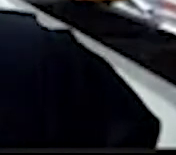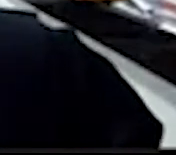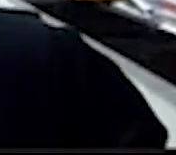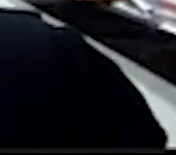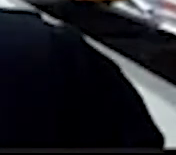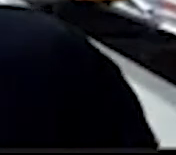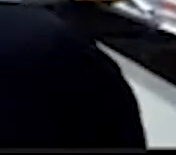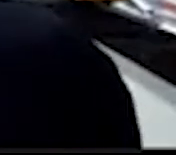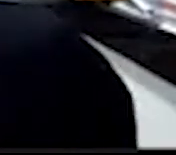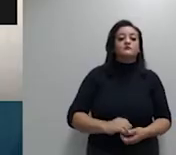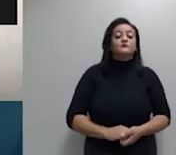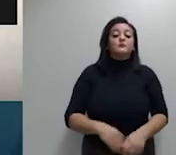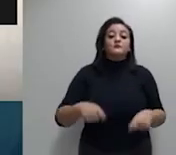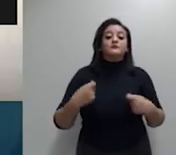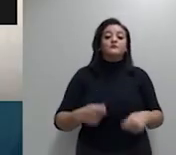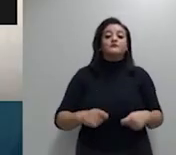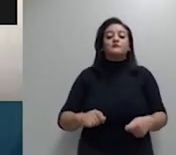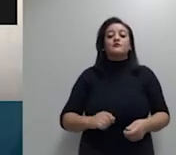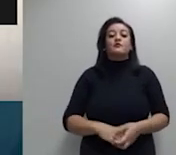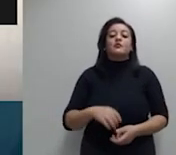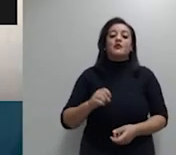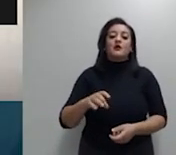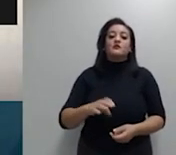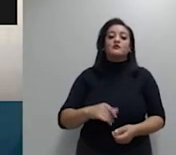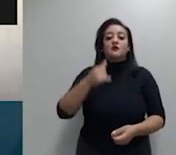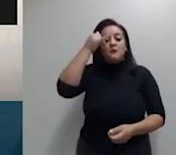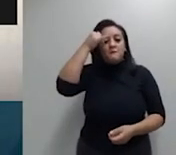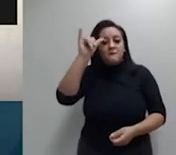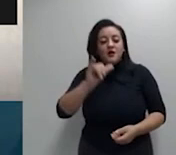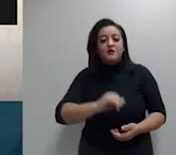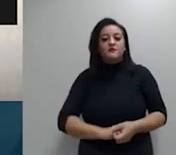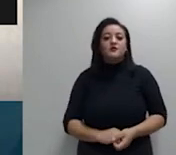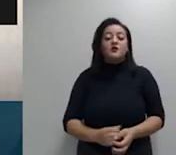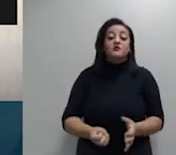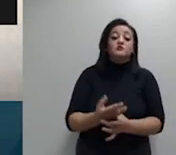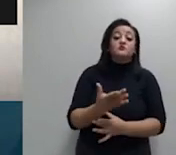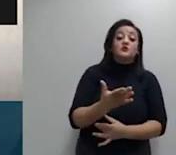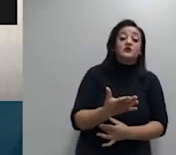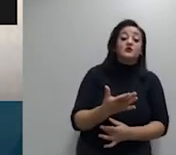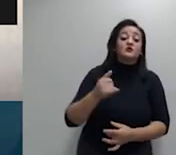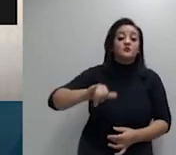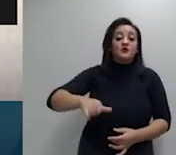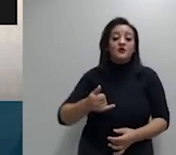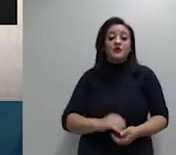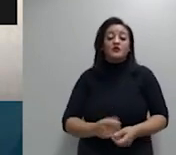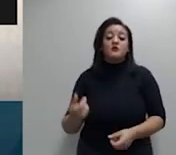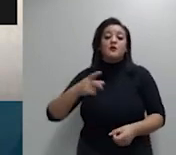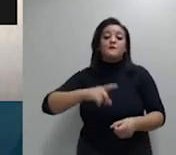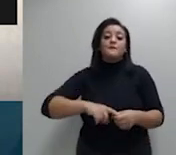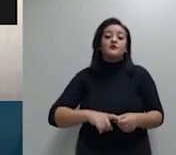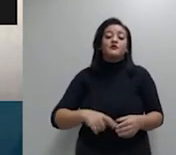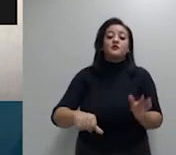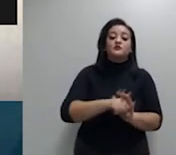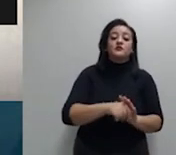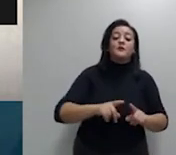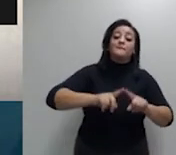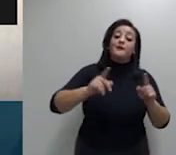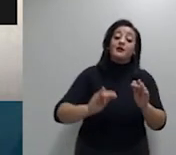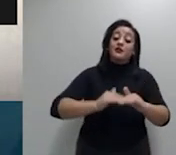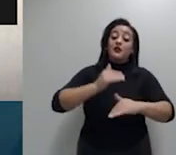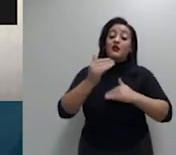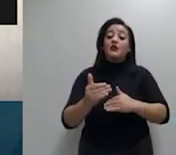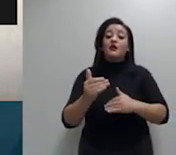evasão de divisas e lavagem de dinheiro a relatora observou que no caso a correlação Entre esses delitos de competência Federal